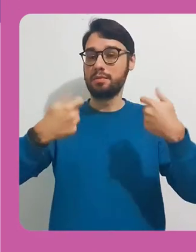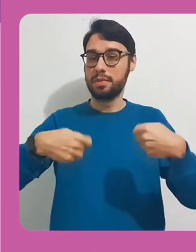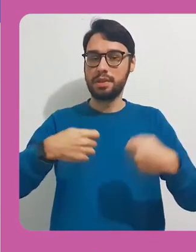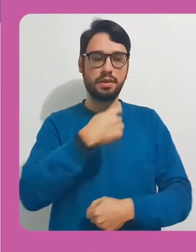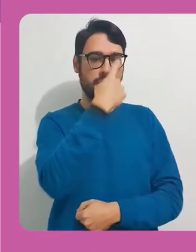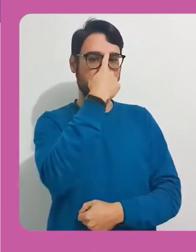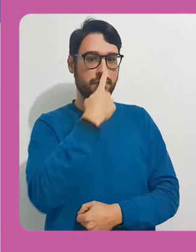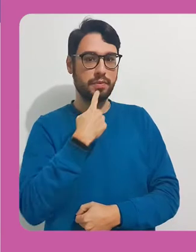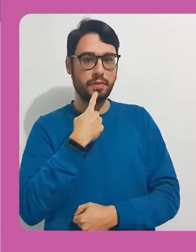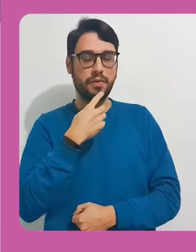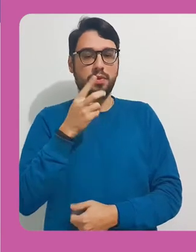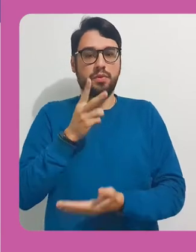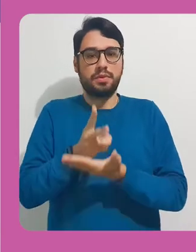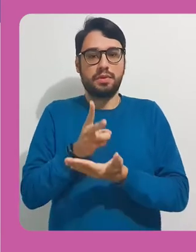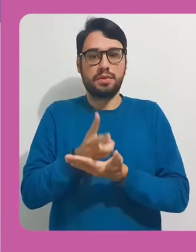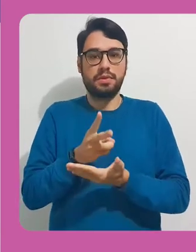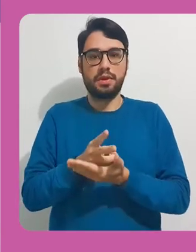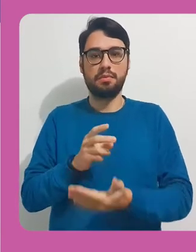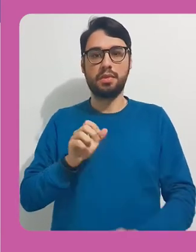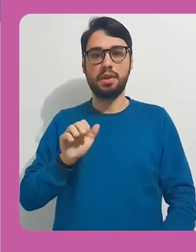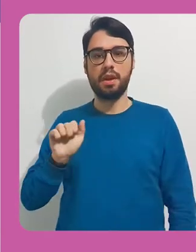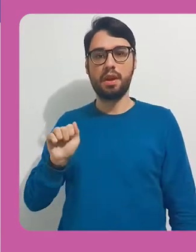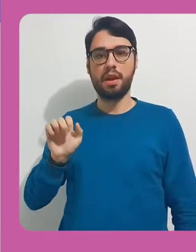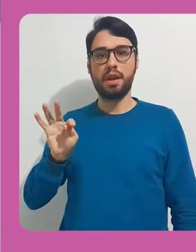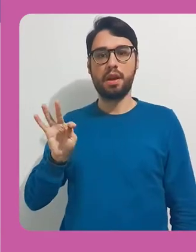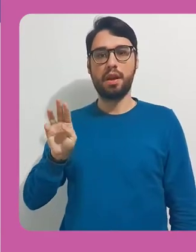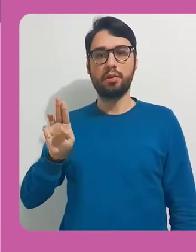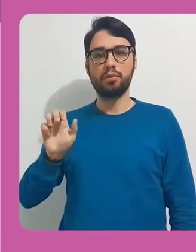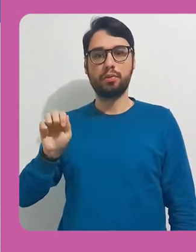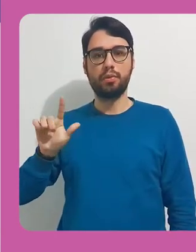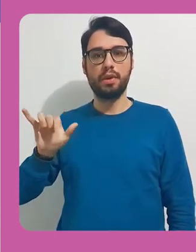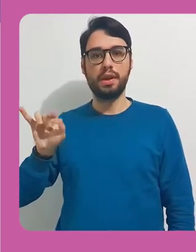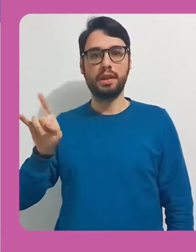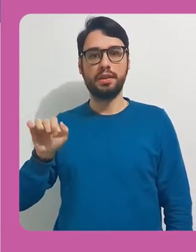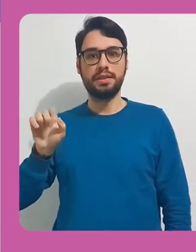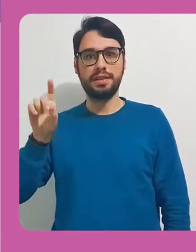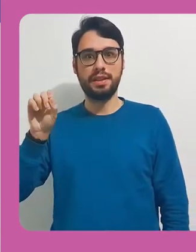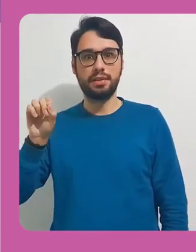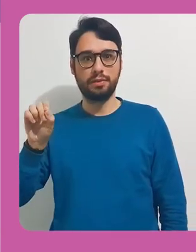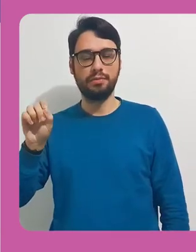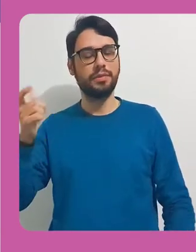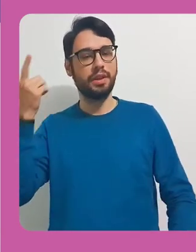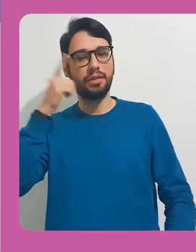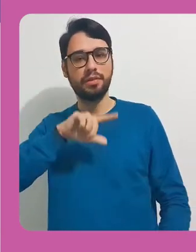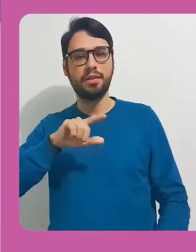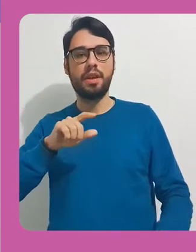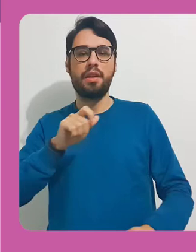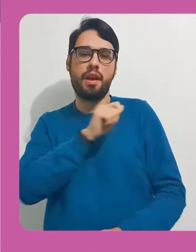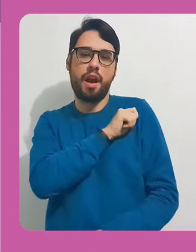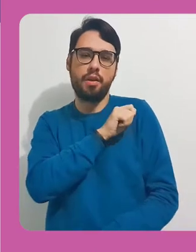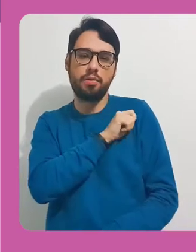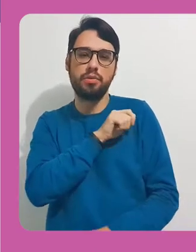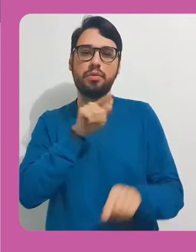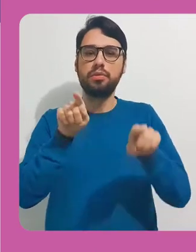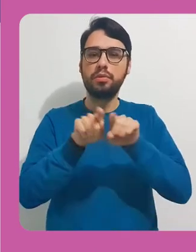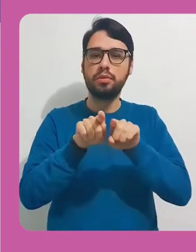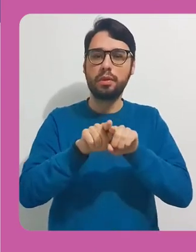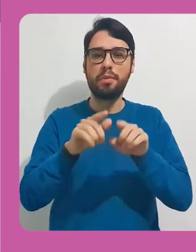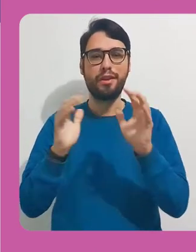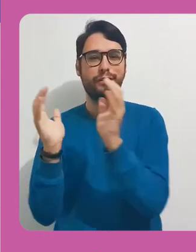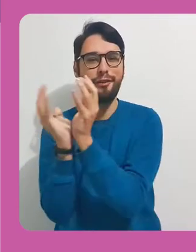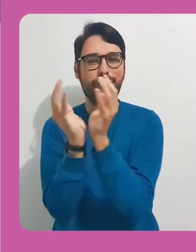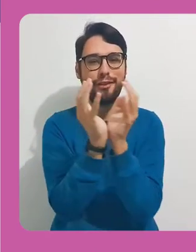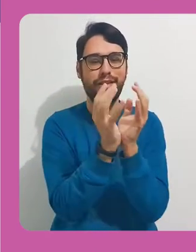Moodle. Portanto, mantenha esse seu perfil atualizado para que os seus colegas possam conhecê-lo